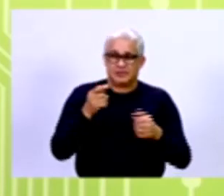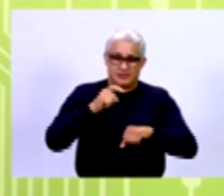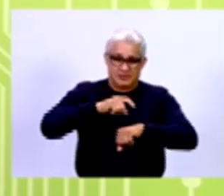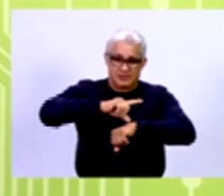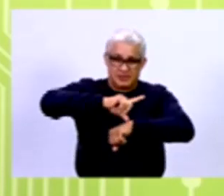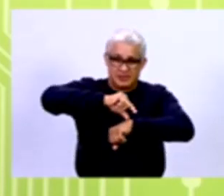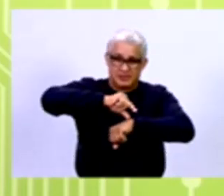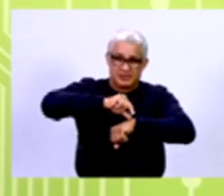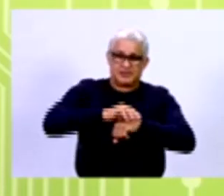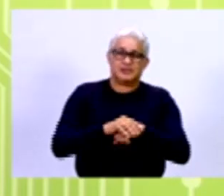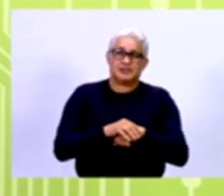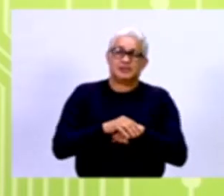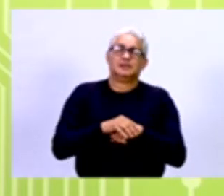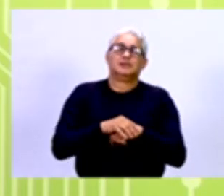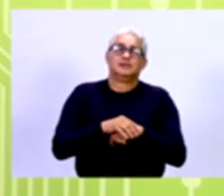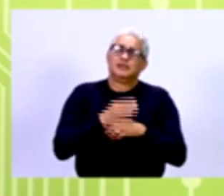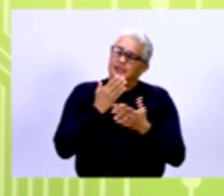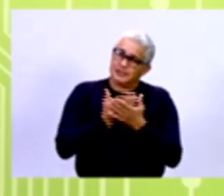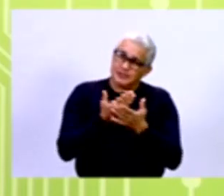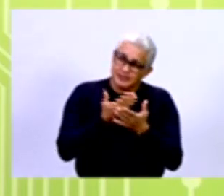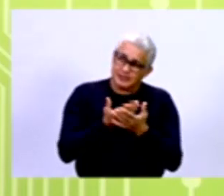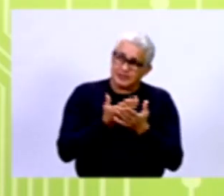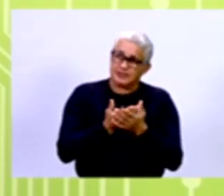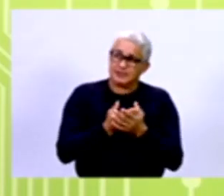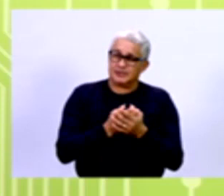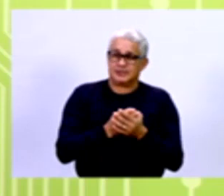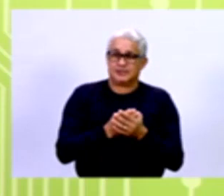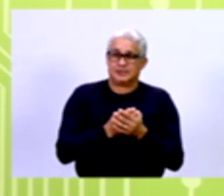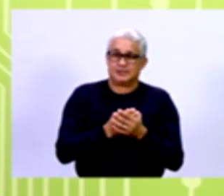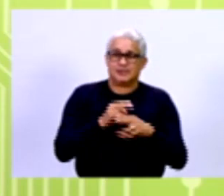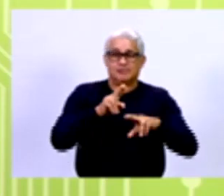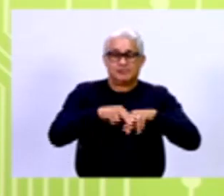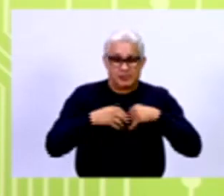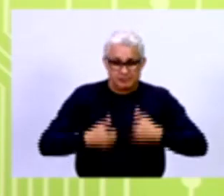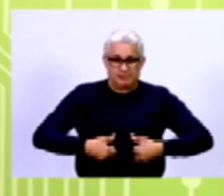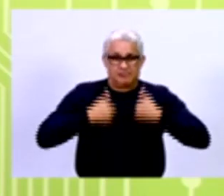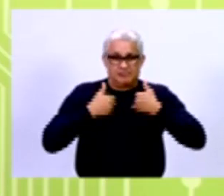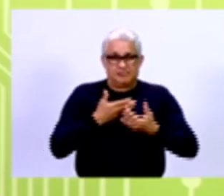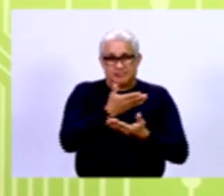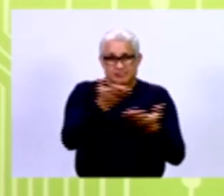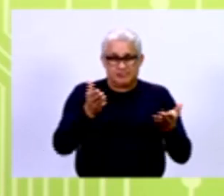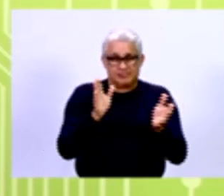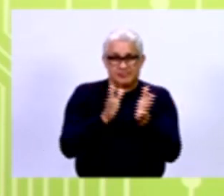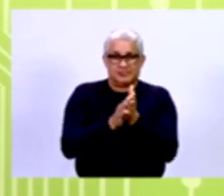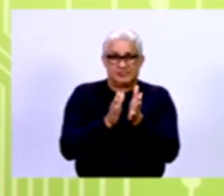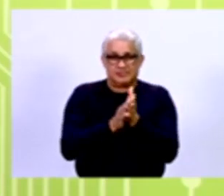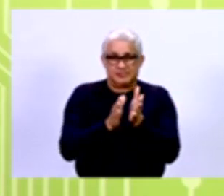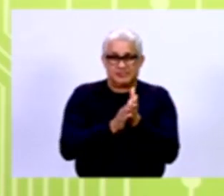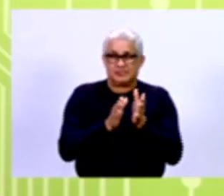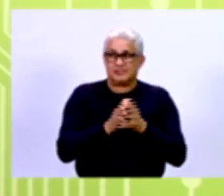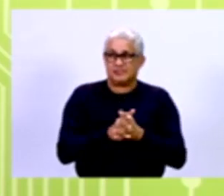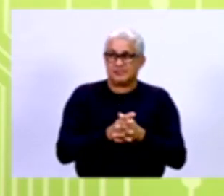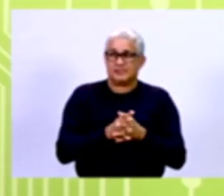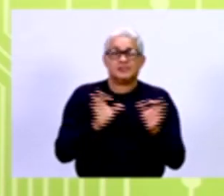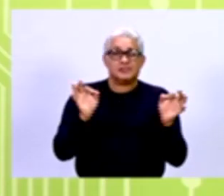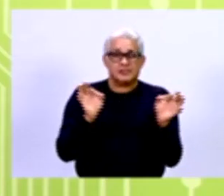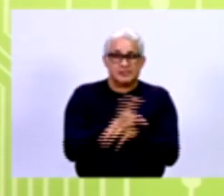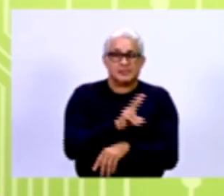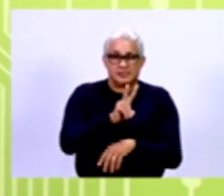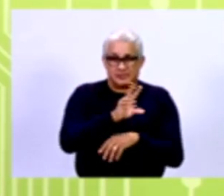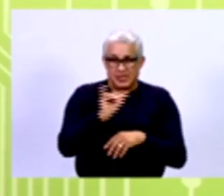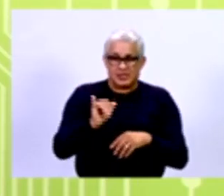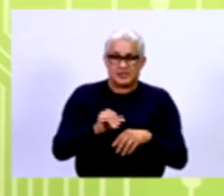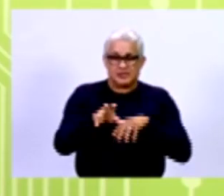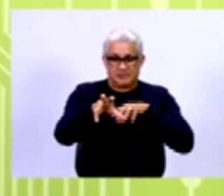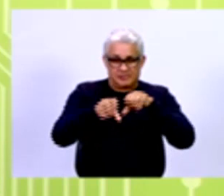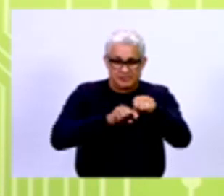essa hora da noite investindo em vocês, e para nós é motivo de muito orgulho. Parabéns a todos, vocês vão concluir o curso, vão se